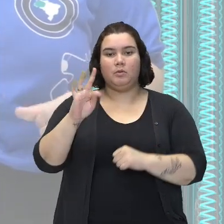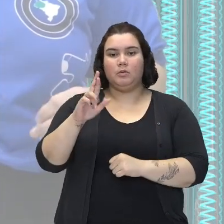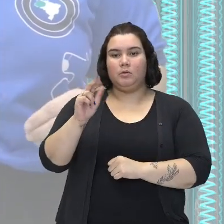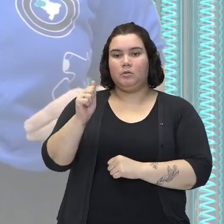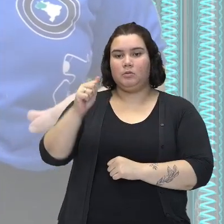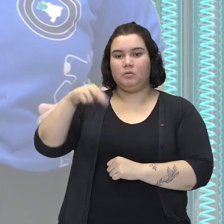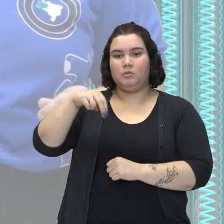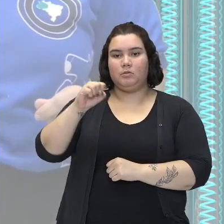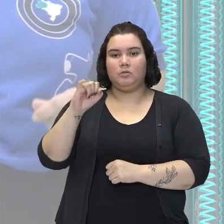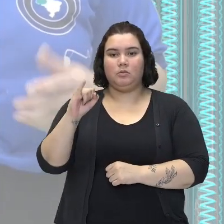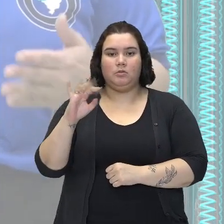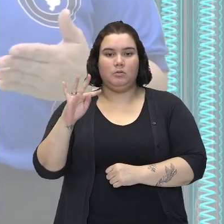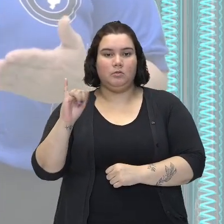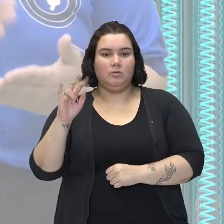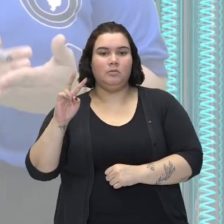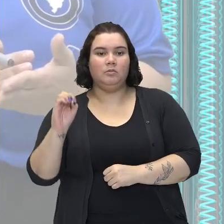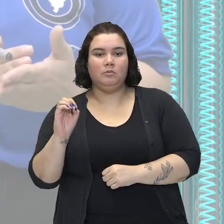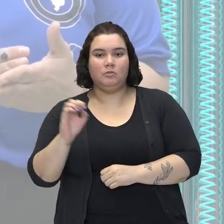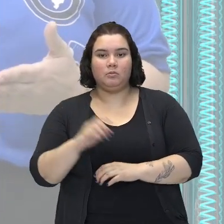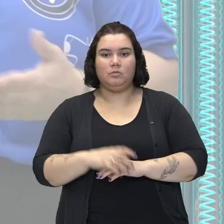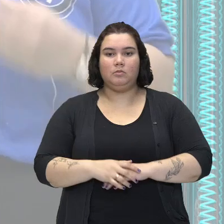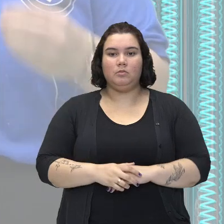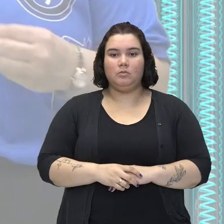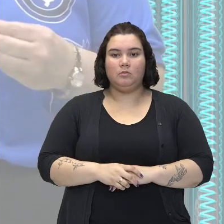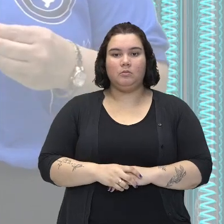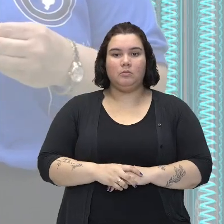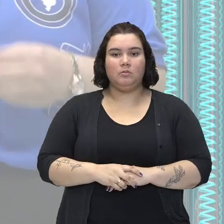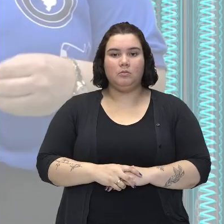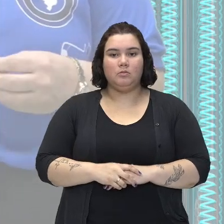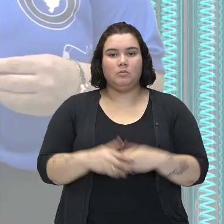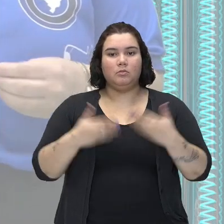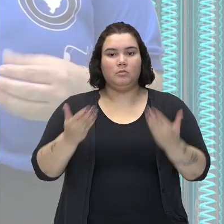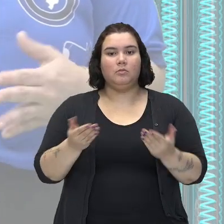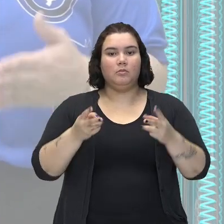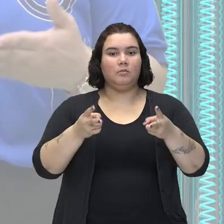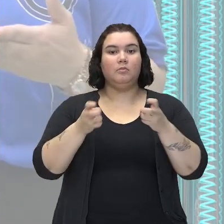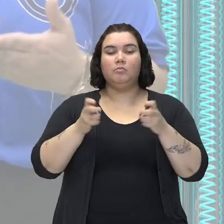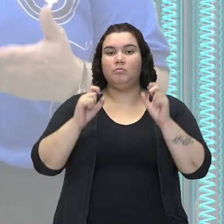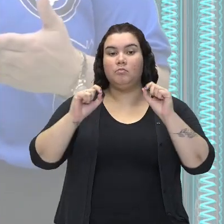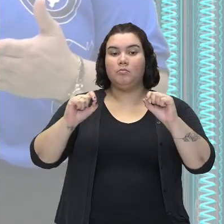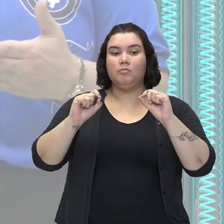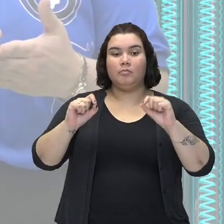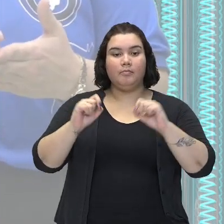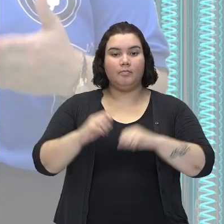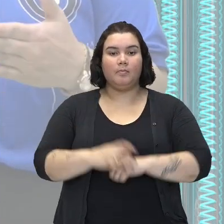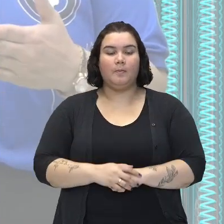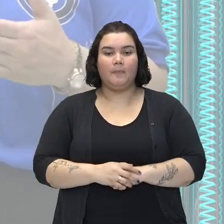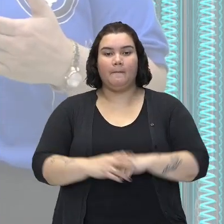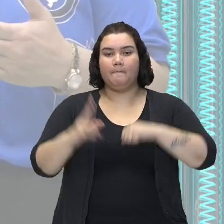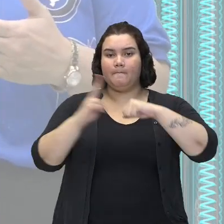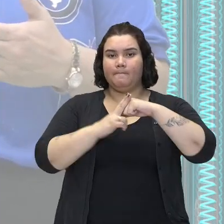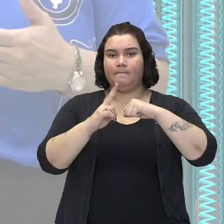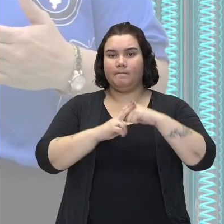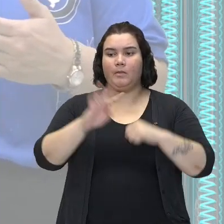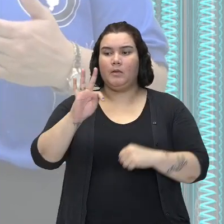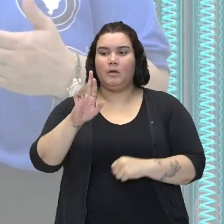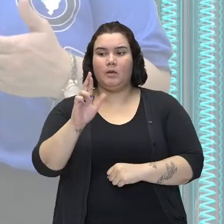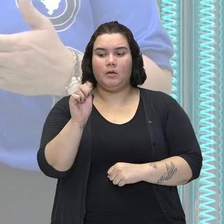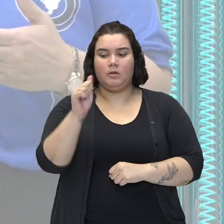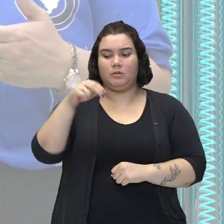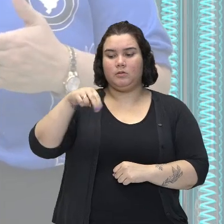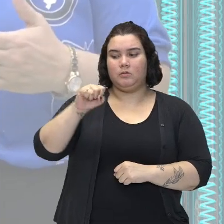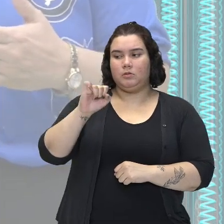verbo transitivo. Então, nós vamos perceber que o verbo transitivo, ele pode ser